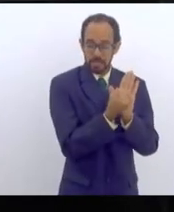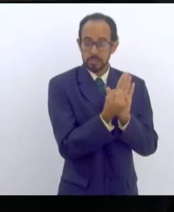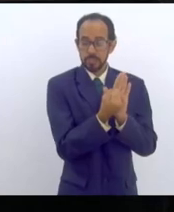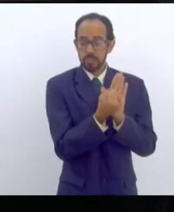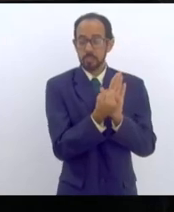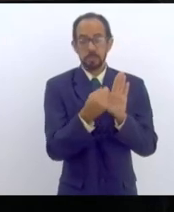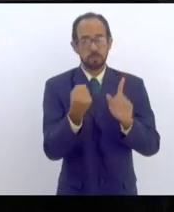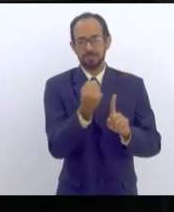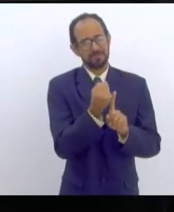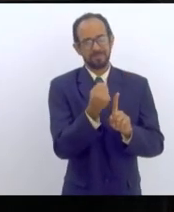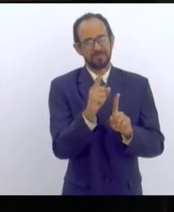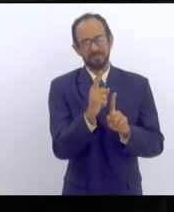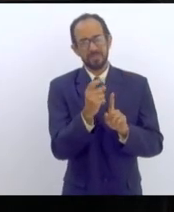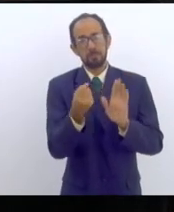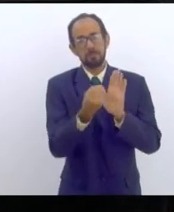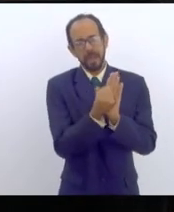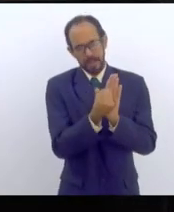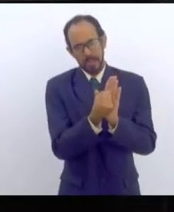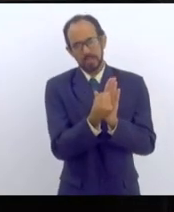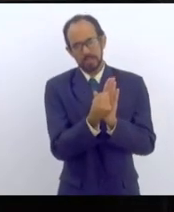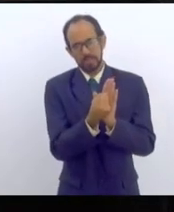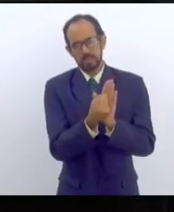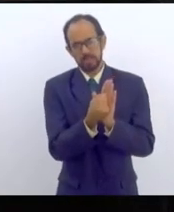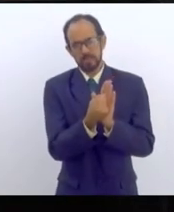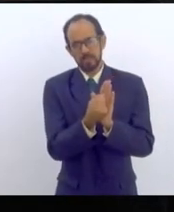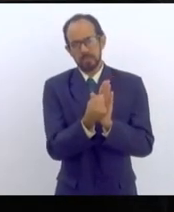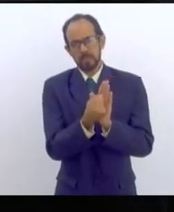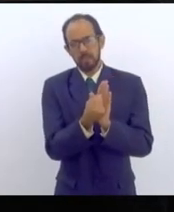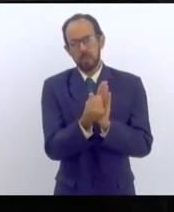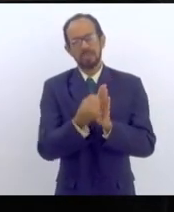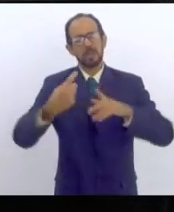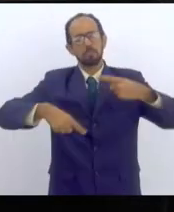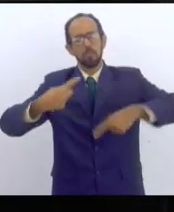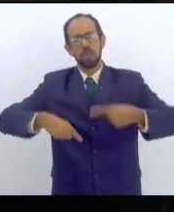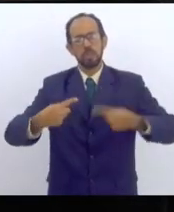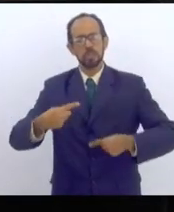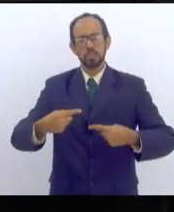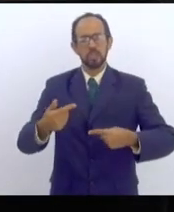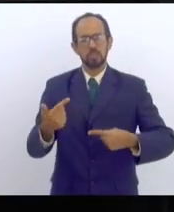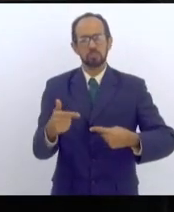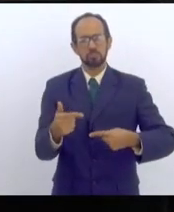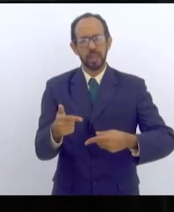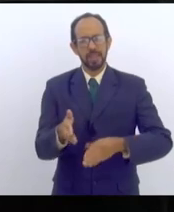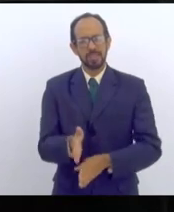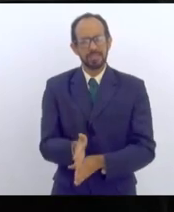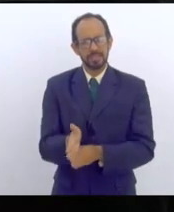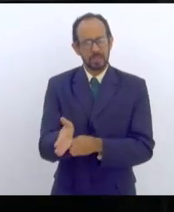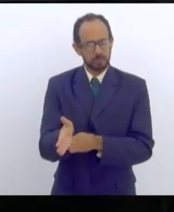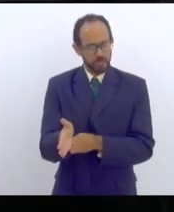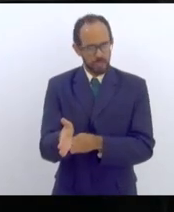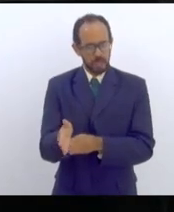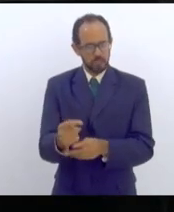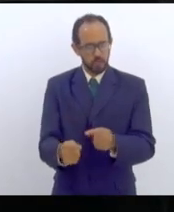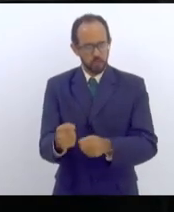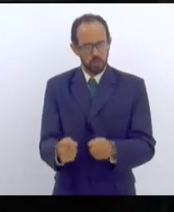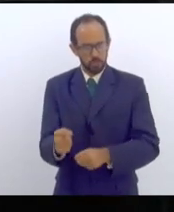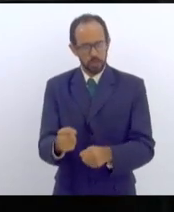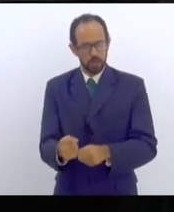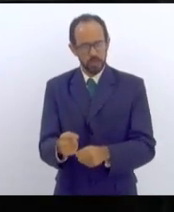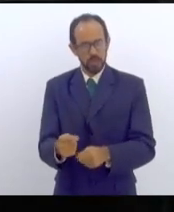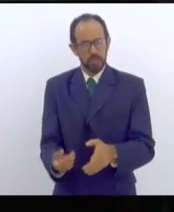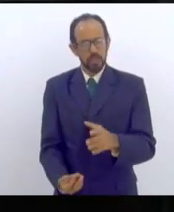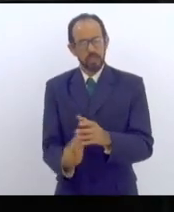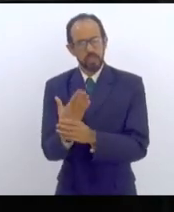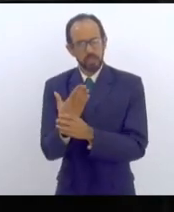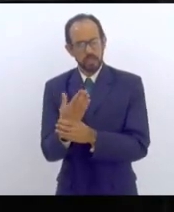políticas que levam à instabilidade econômica e que legam o desemprego